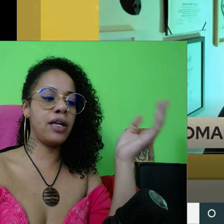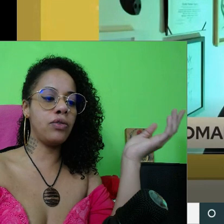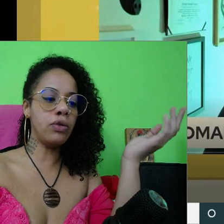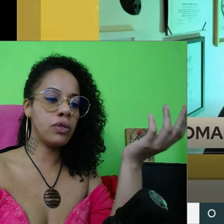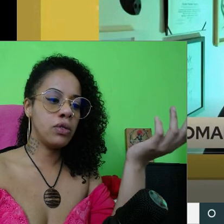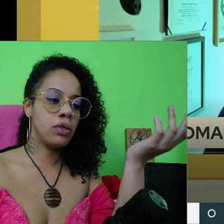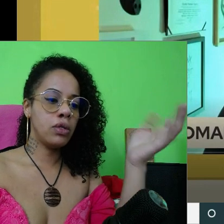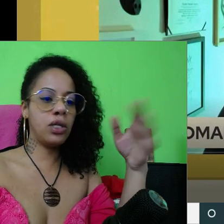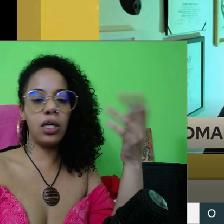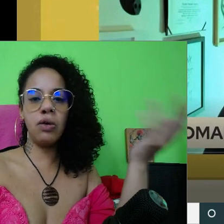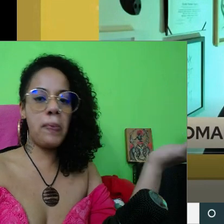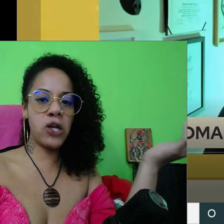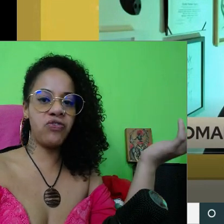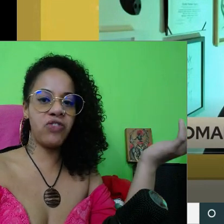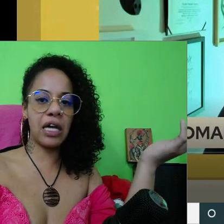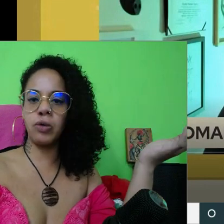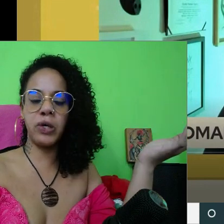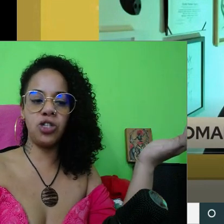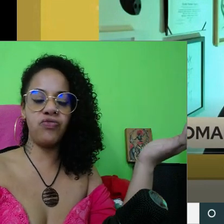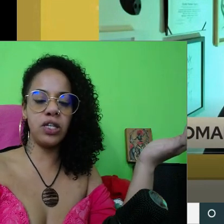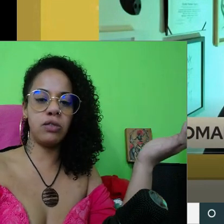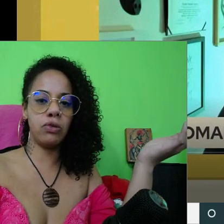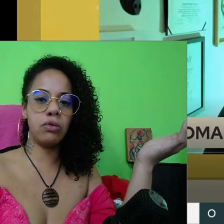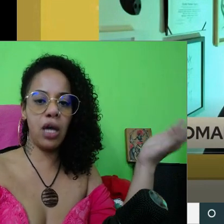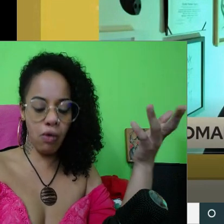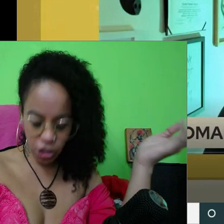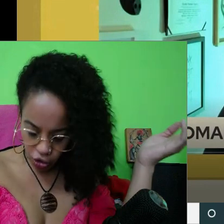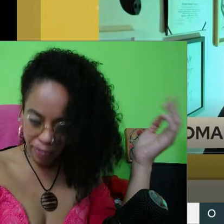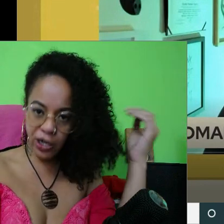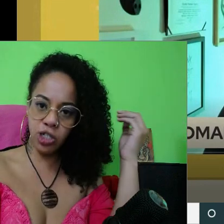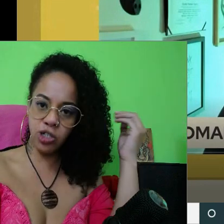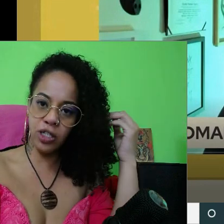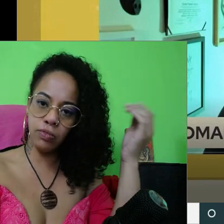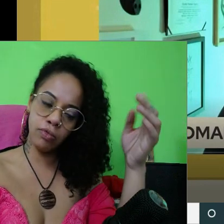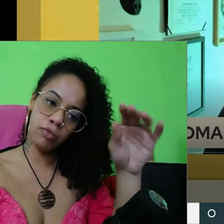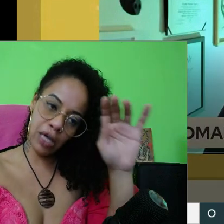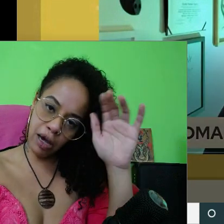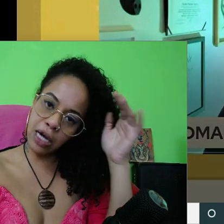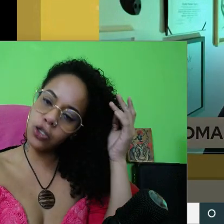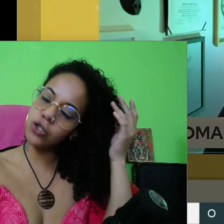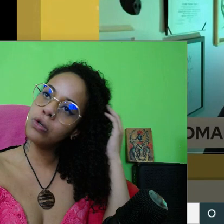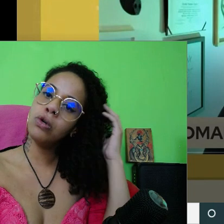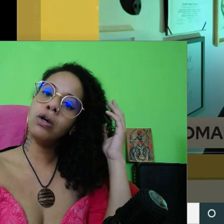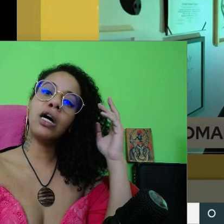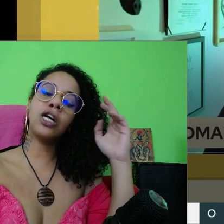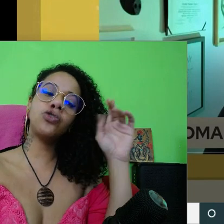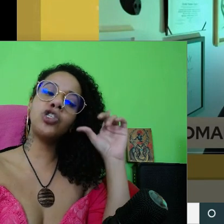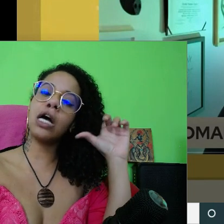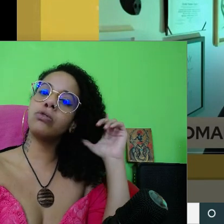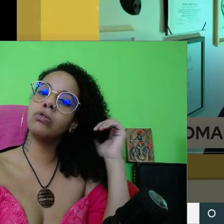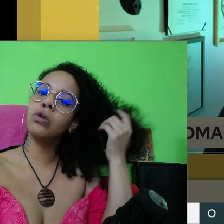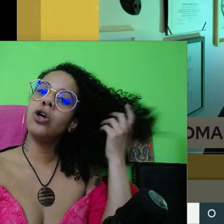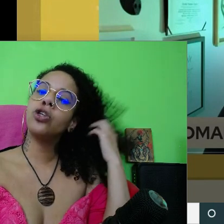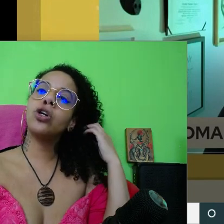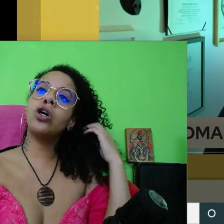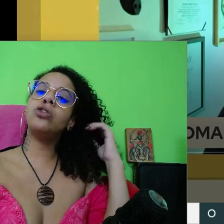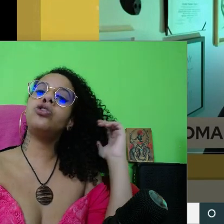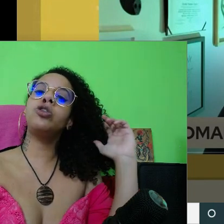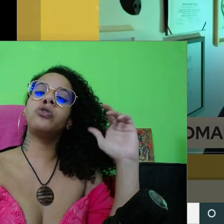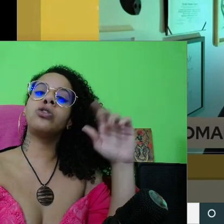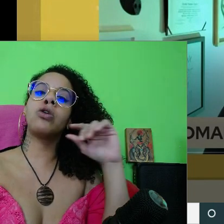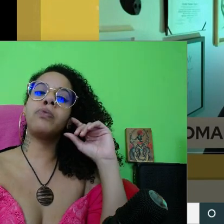seleto e não pode falar que é corporativismo eu acho corporativismo eu acho acho chato